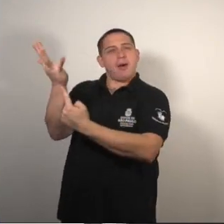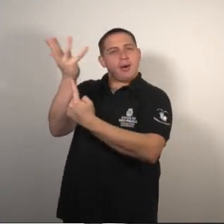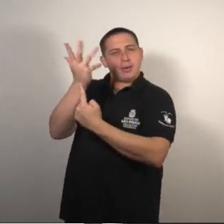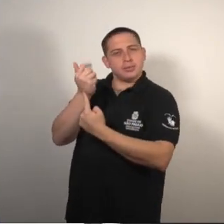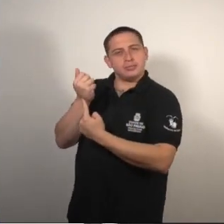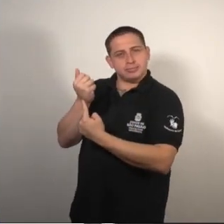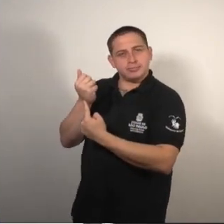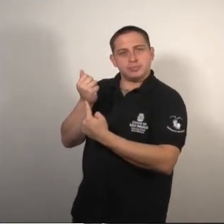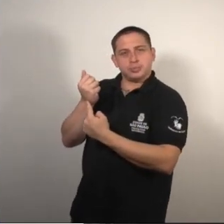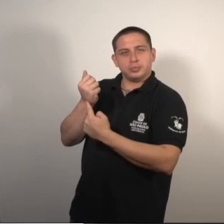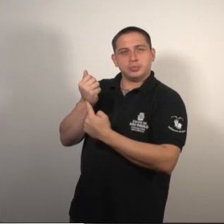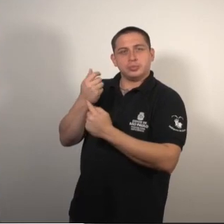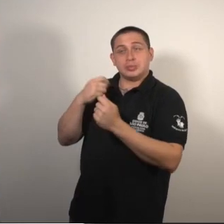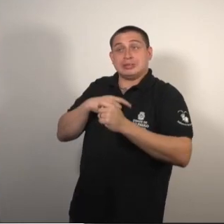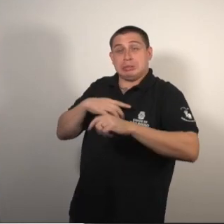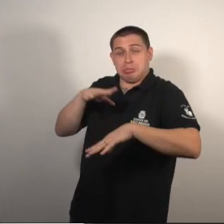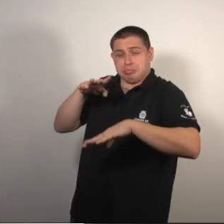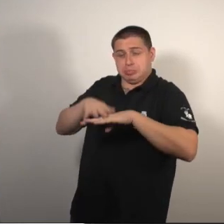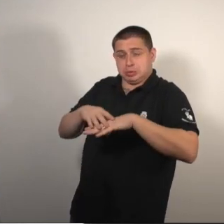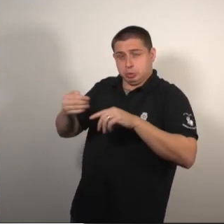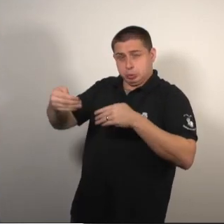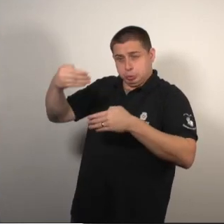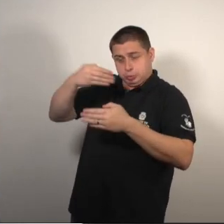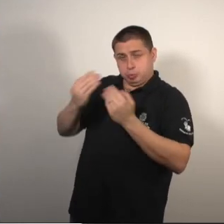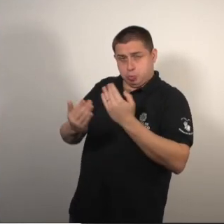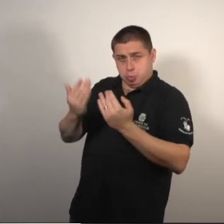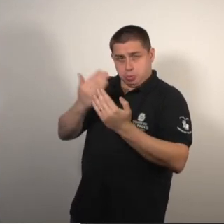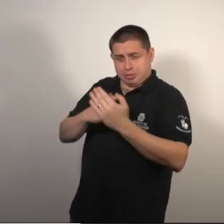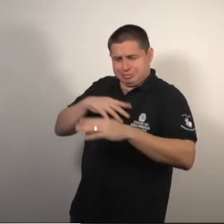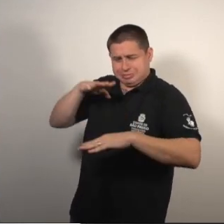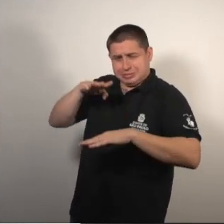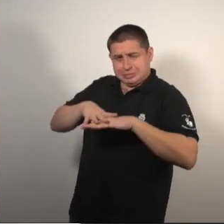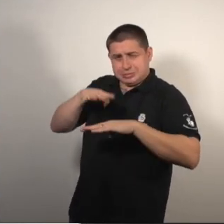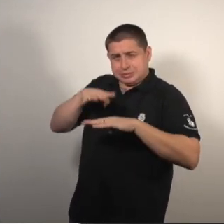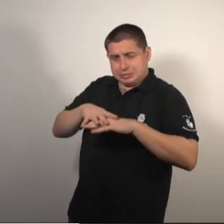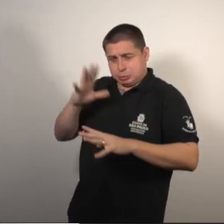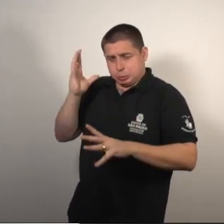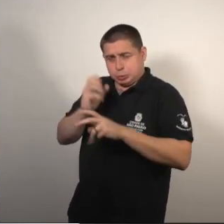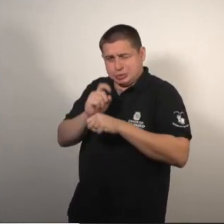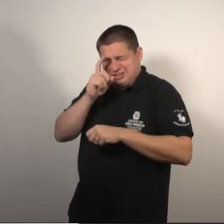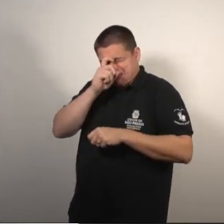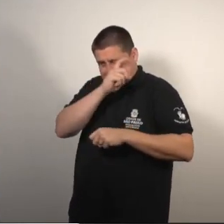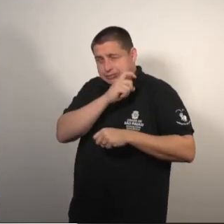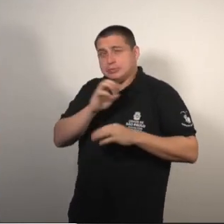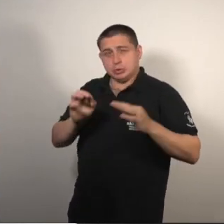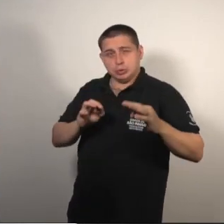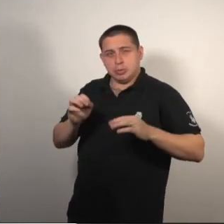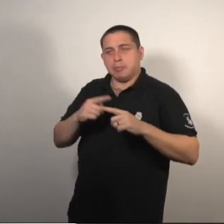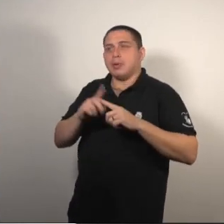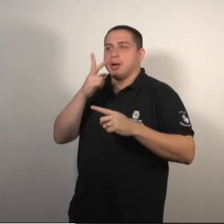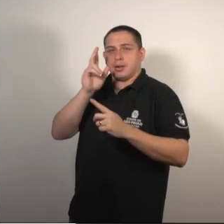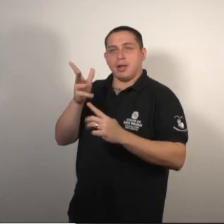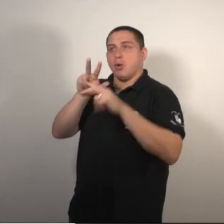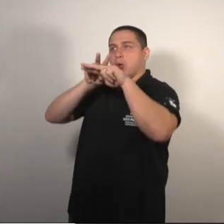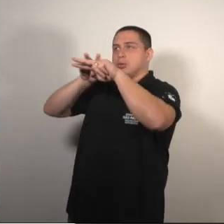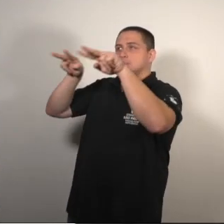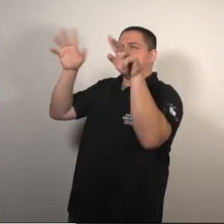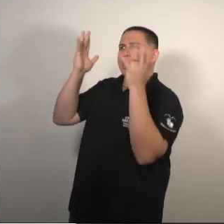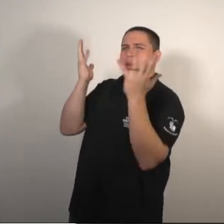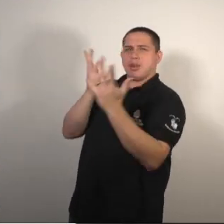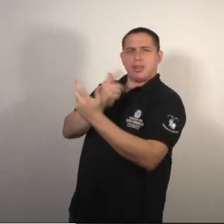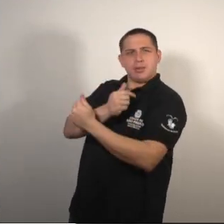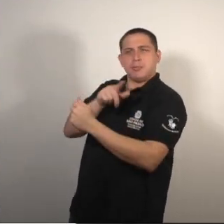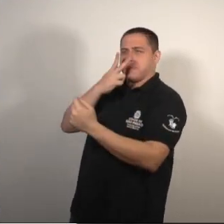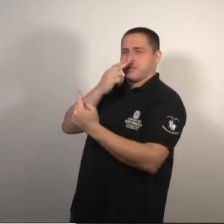atravessando os rios, atravessando os trilhos de trem, então a gente chama de obra de arte, e os túneis também, né? Mas a gente